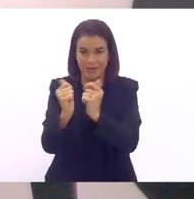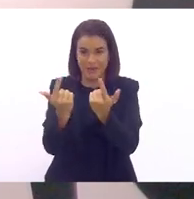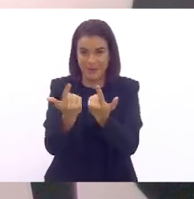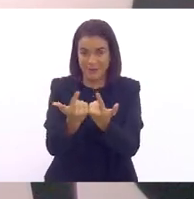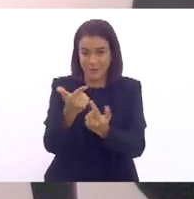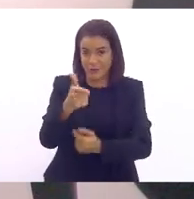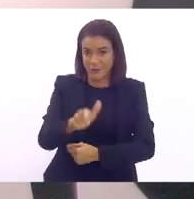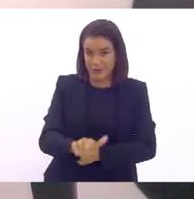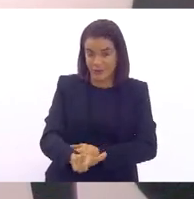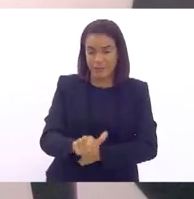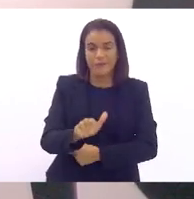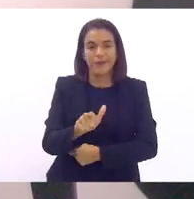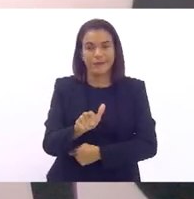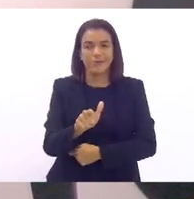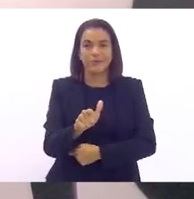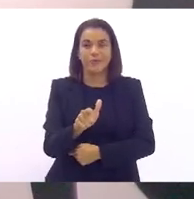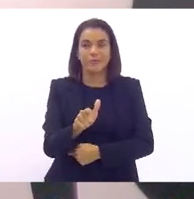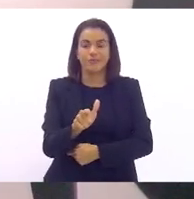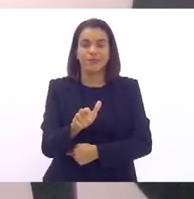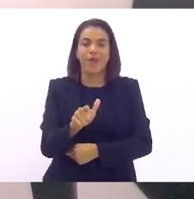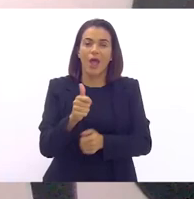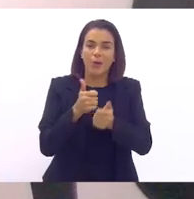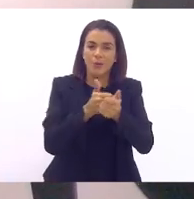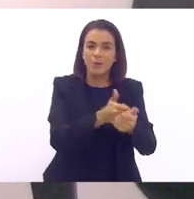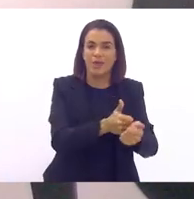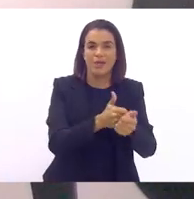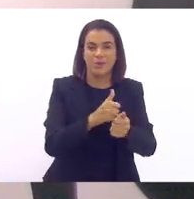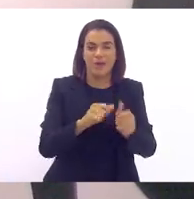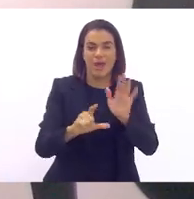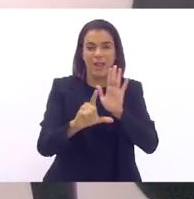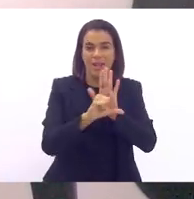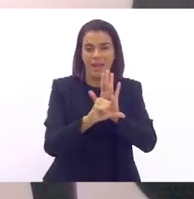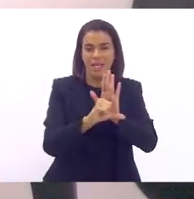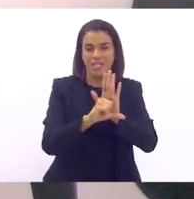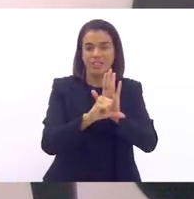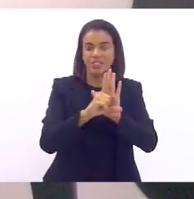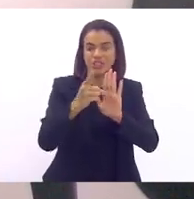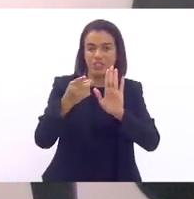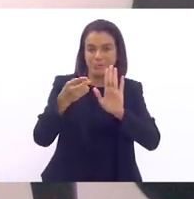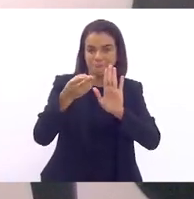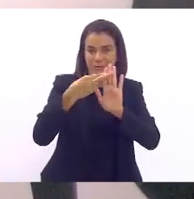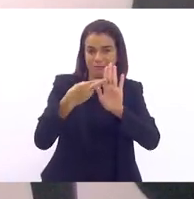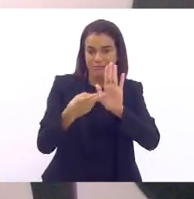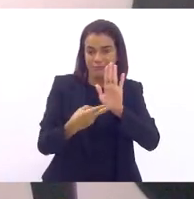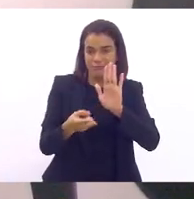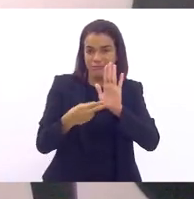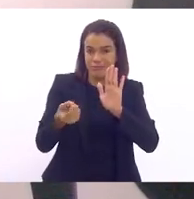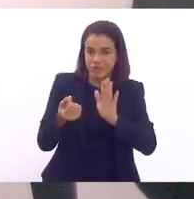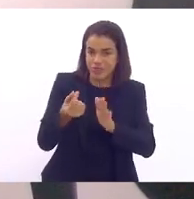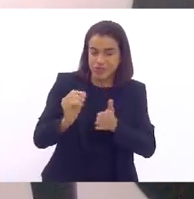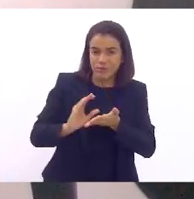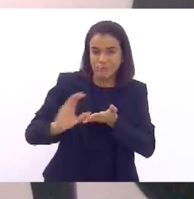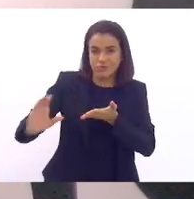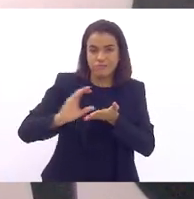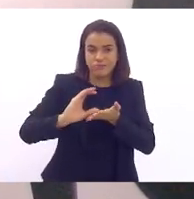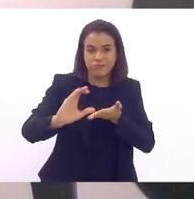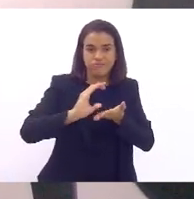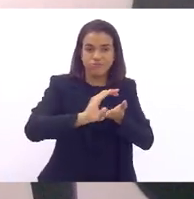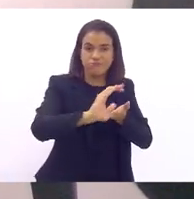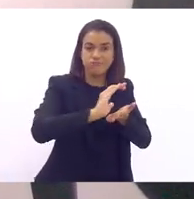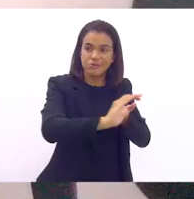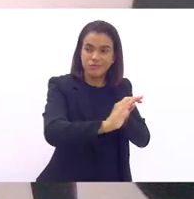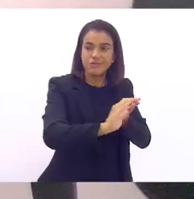novamente acompanhando a LDO e não é e a Lei eh orçamentária dando as suas